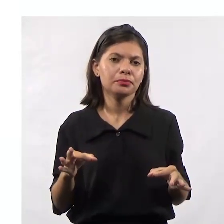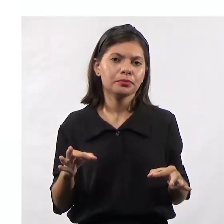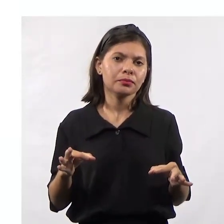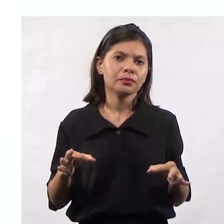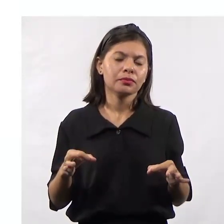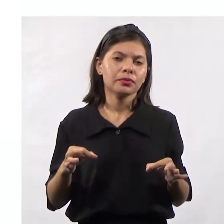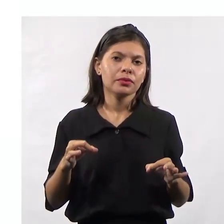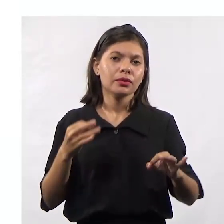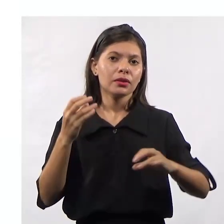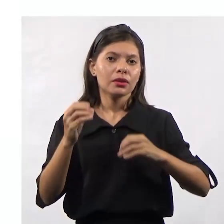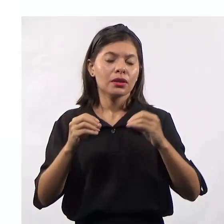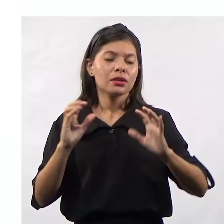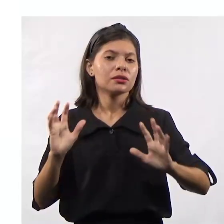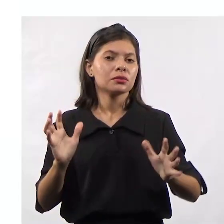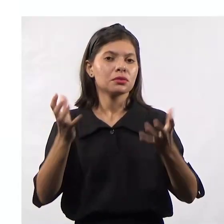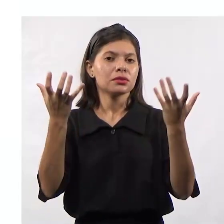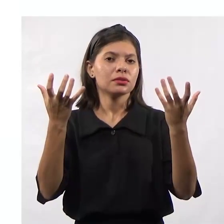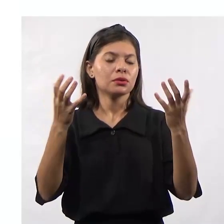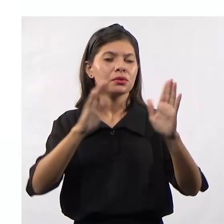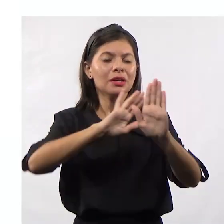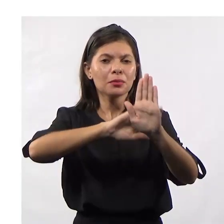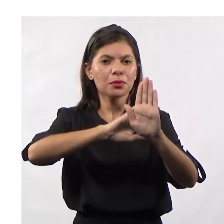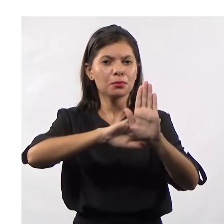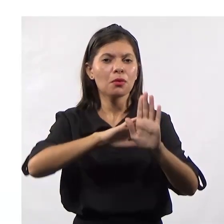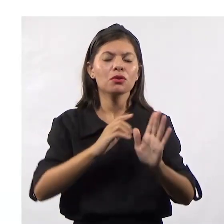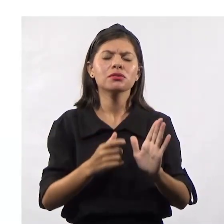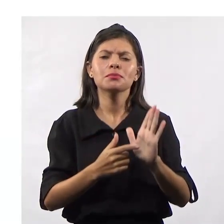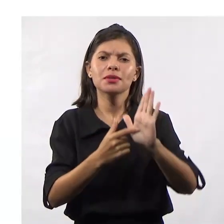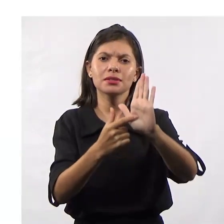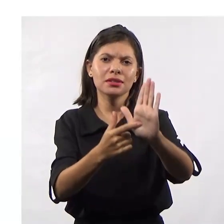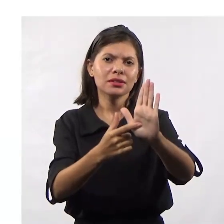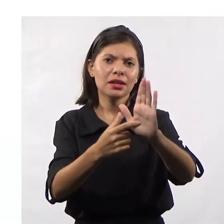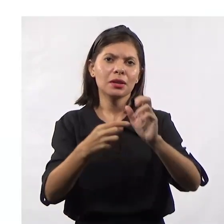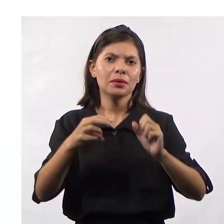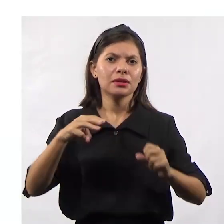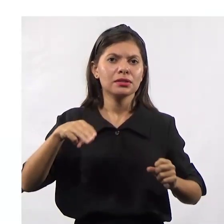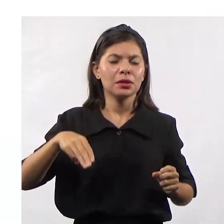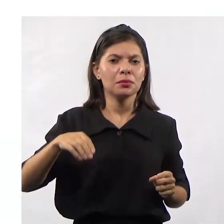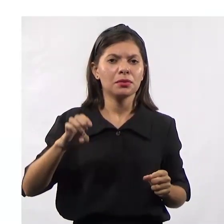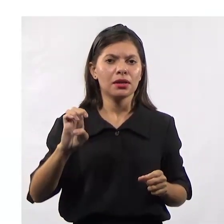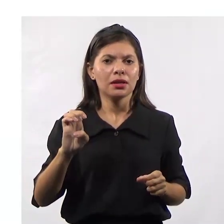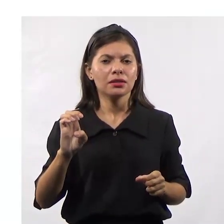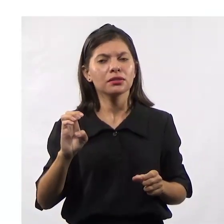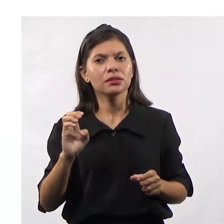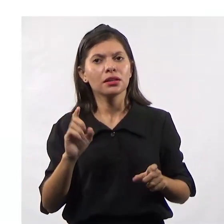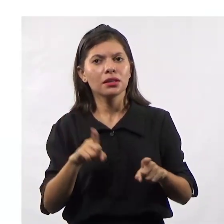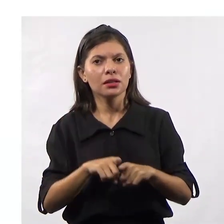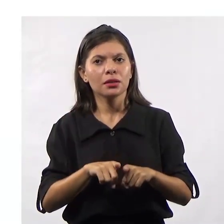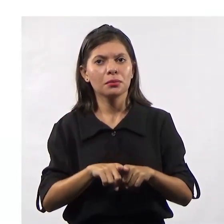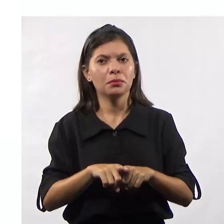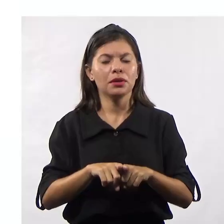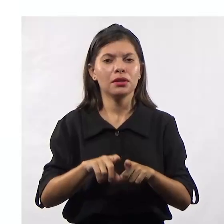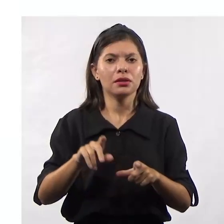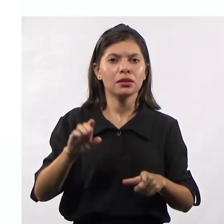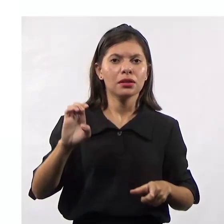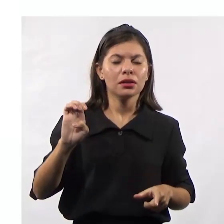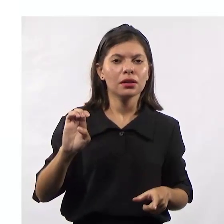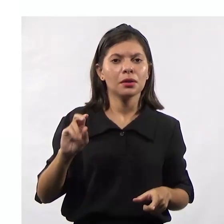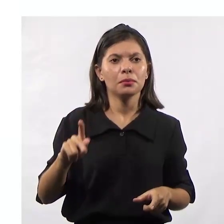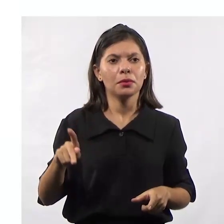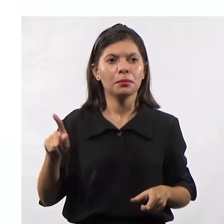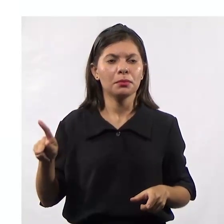empate, aquelas situações em que as propostas apresentadas pelas MEs e EPPs sejam iguais ou